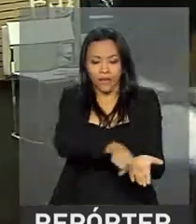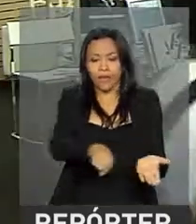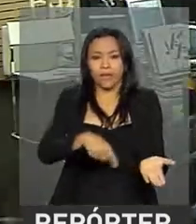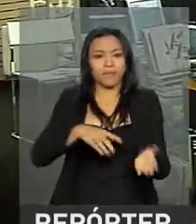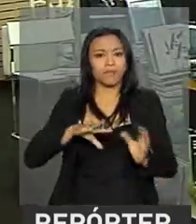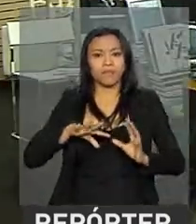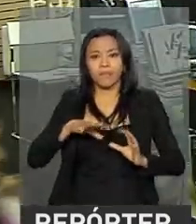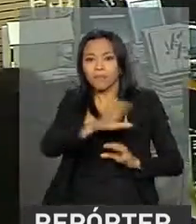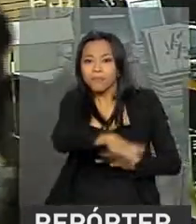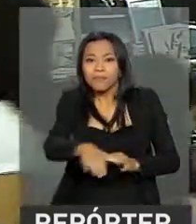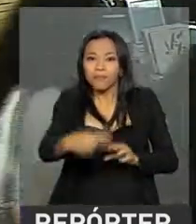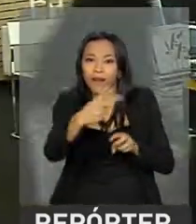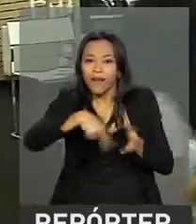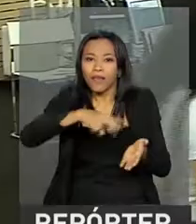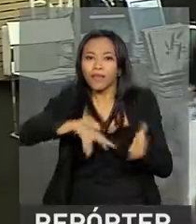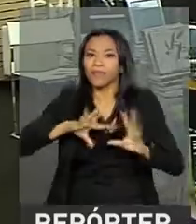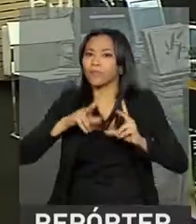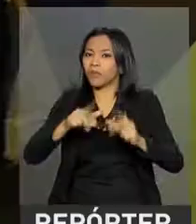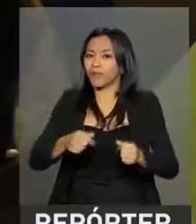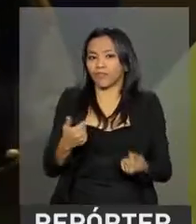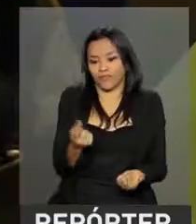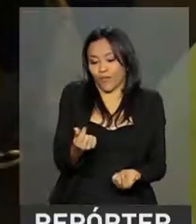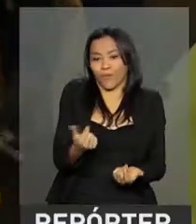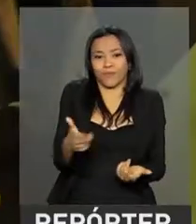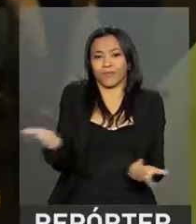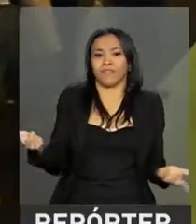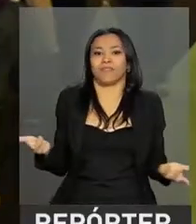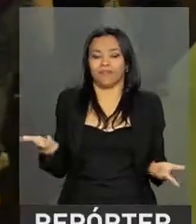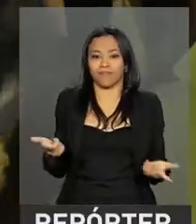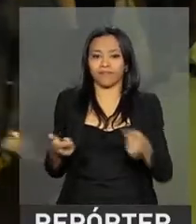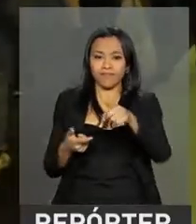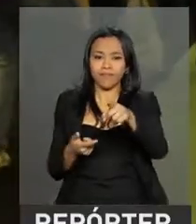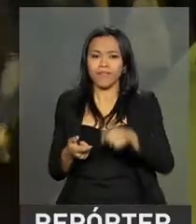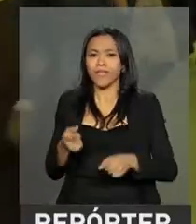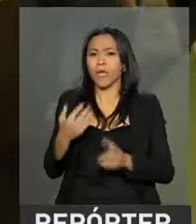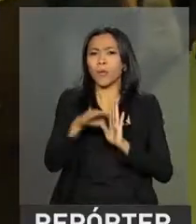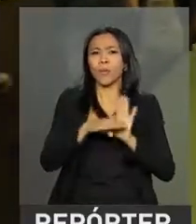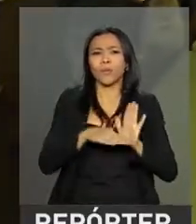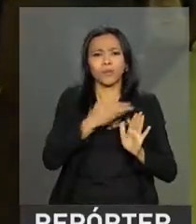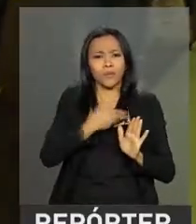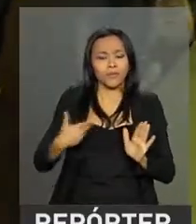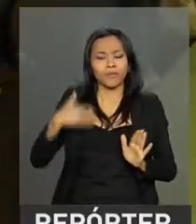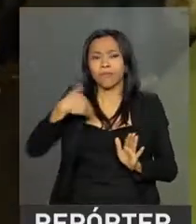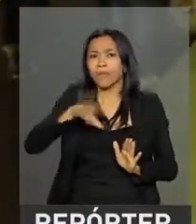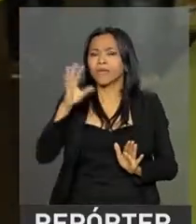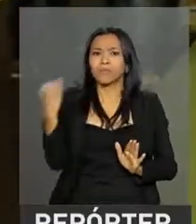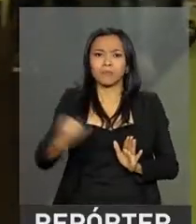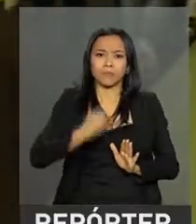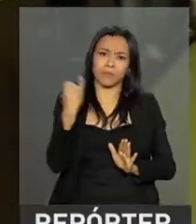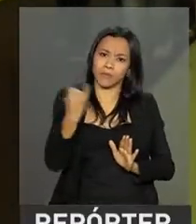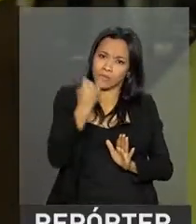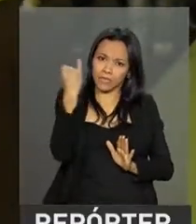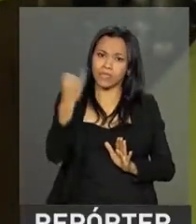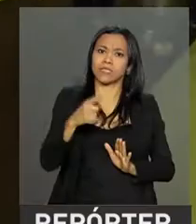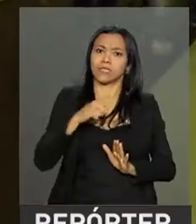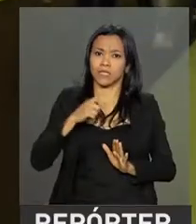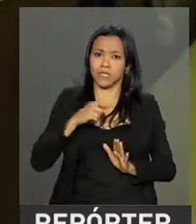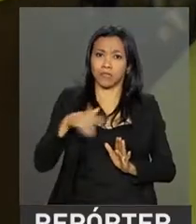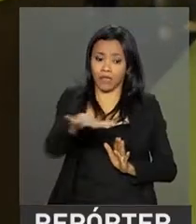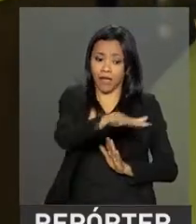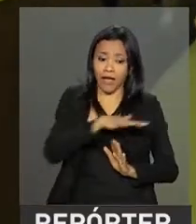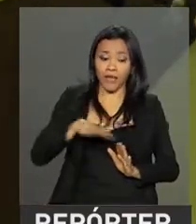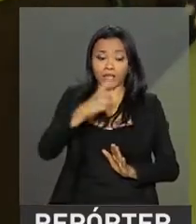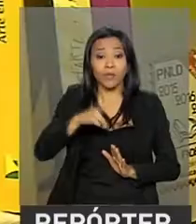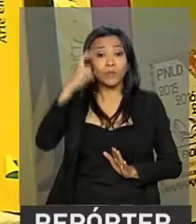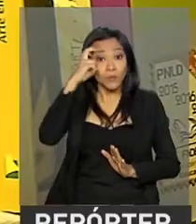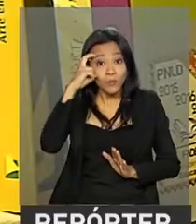de todo o país não tem preço. É um dos programas mais bacanas, mais importantes que a gente tem na área educativa e cultural